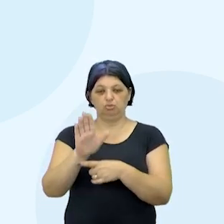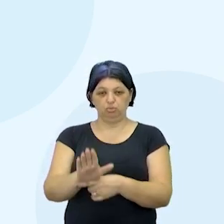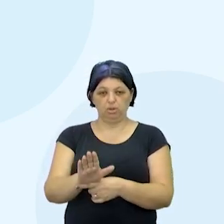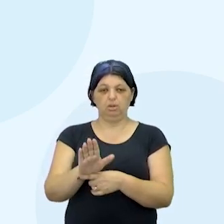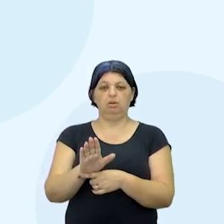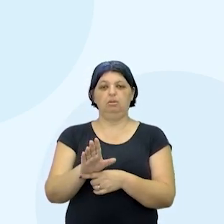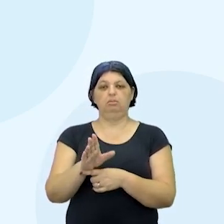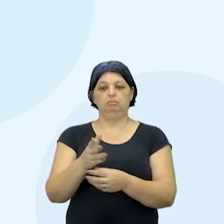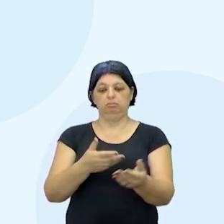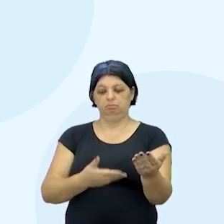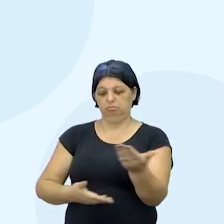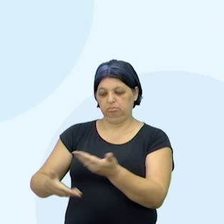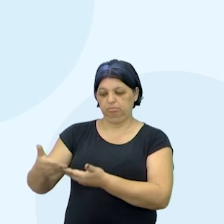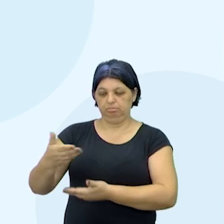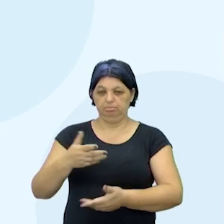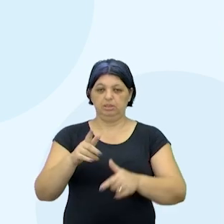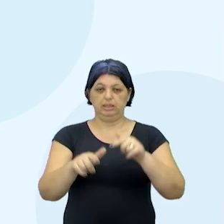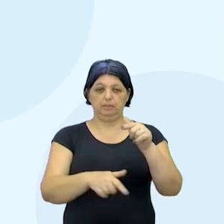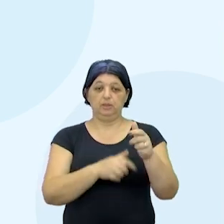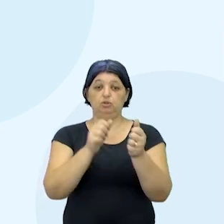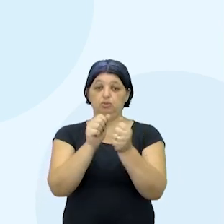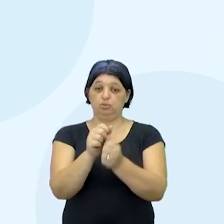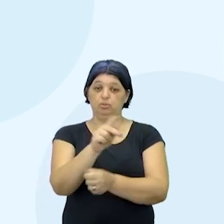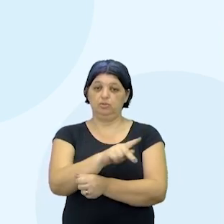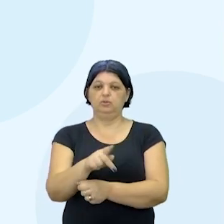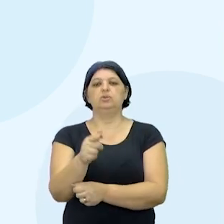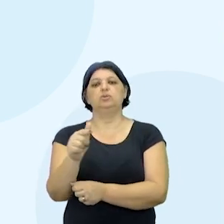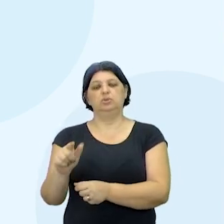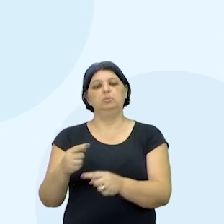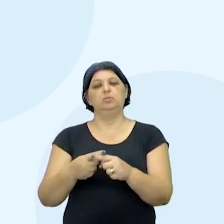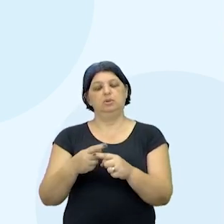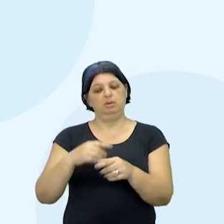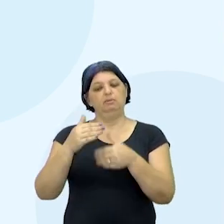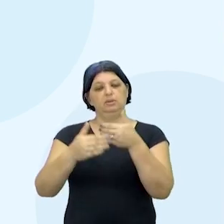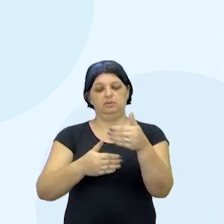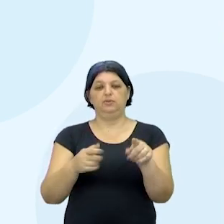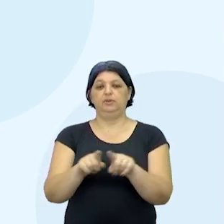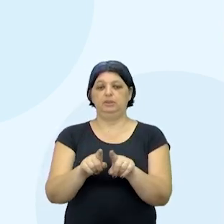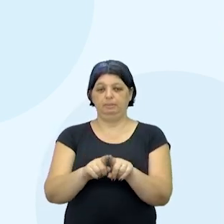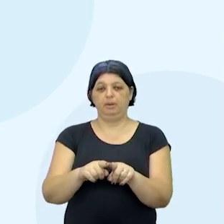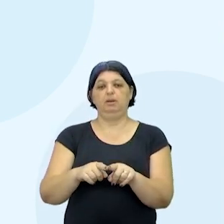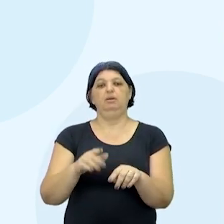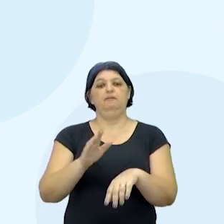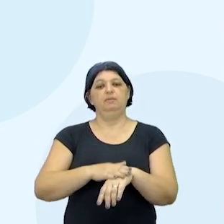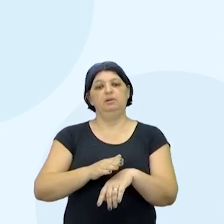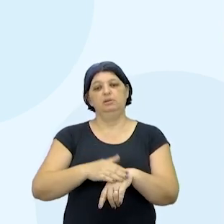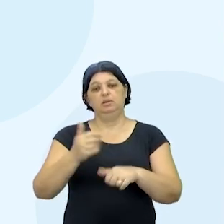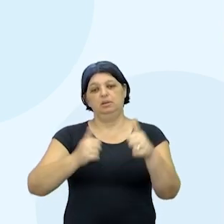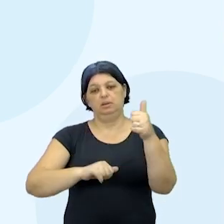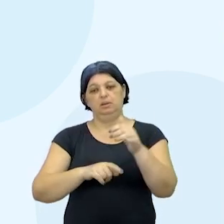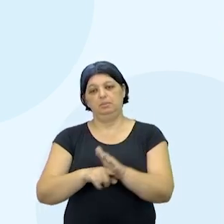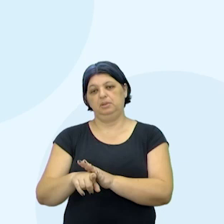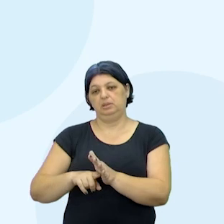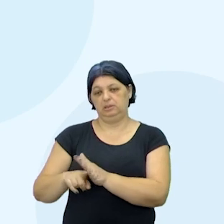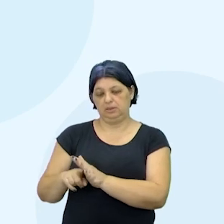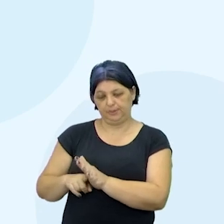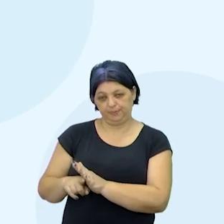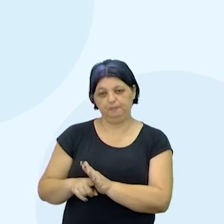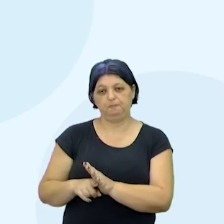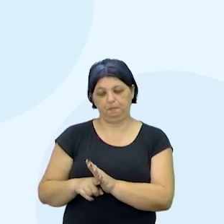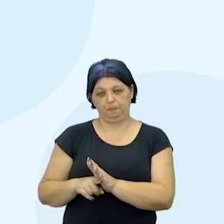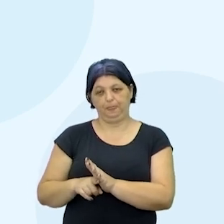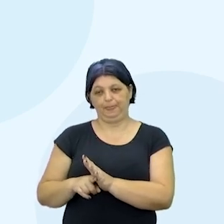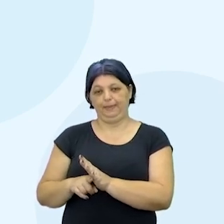auxiliando e trabalhando junto aos professores, porque eles também vão desenvolver isso. Vão fazer análises, pesquisas, vão promover, né, a